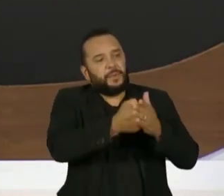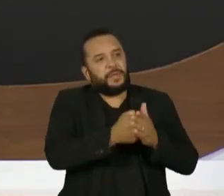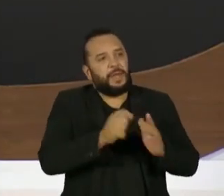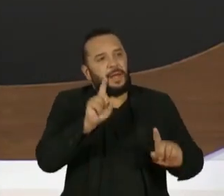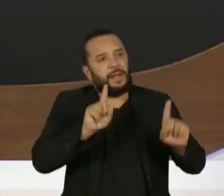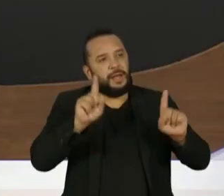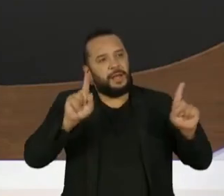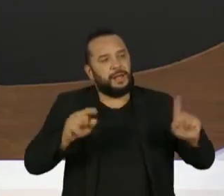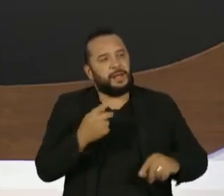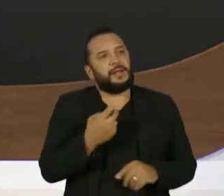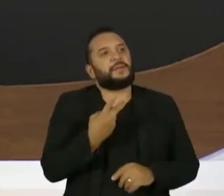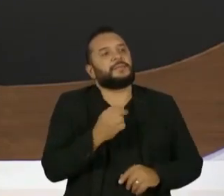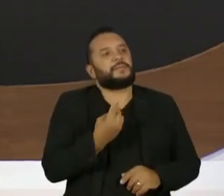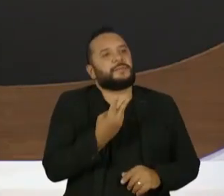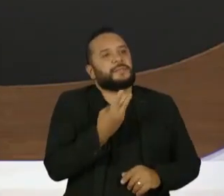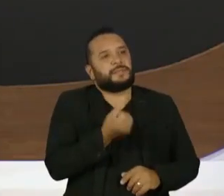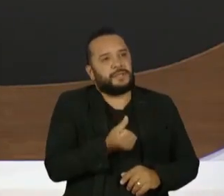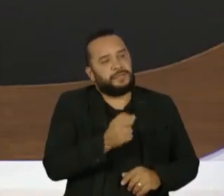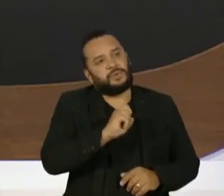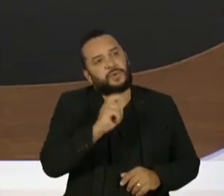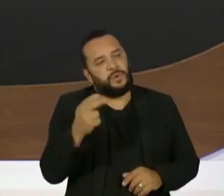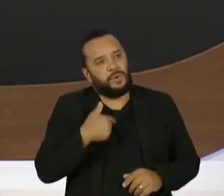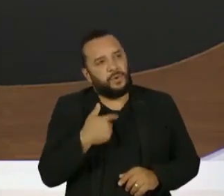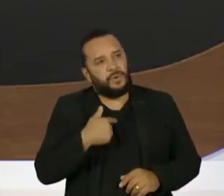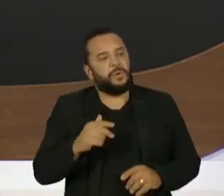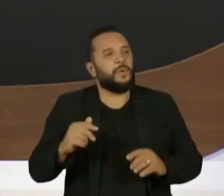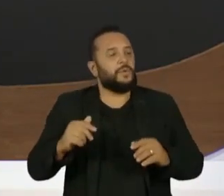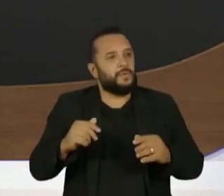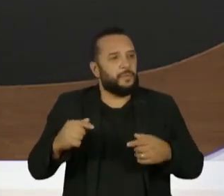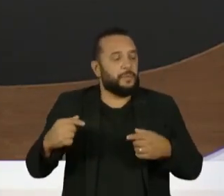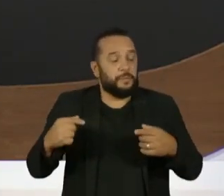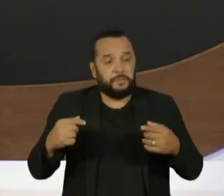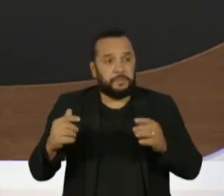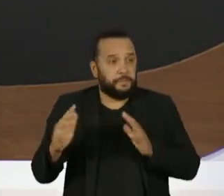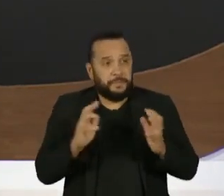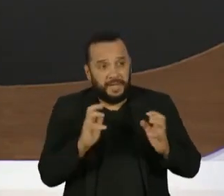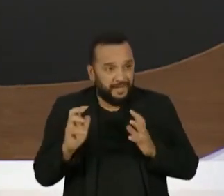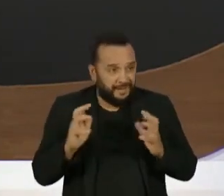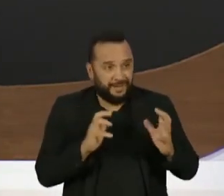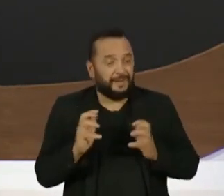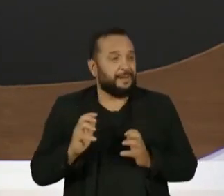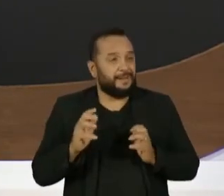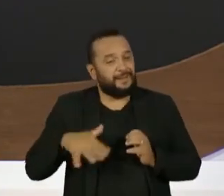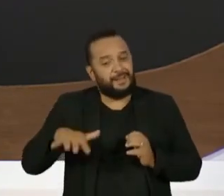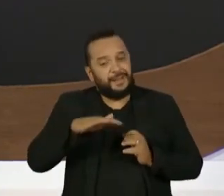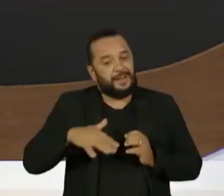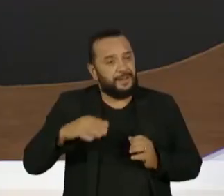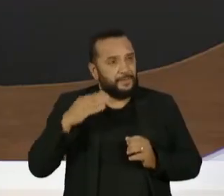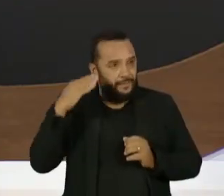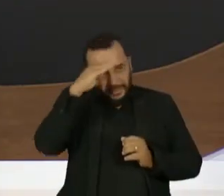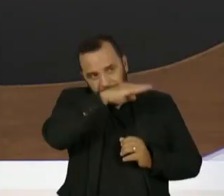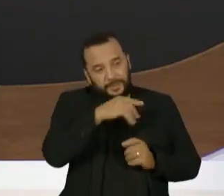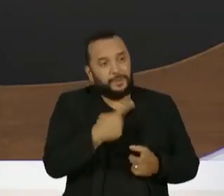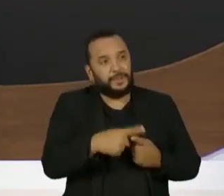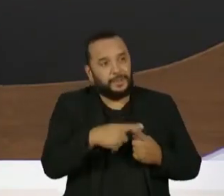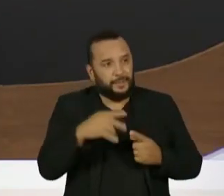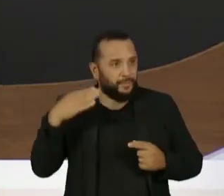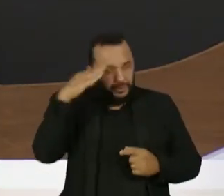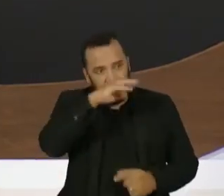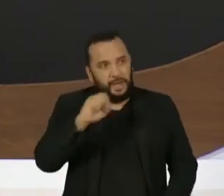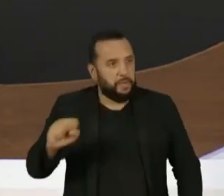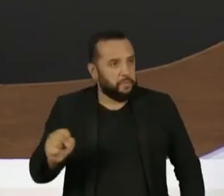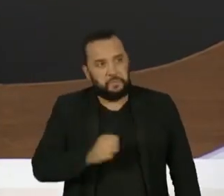de causar uma briga na base bolsonarista? Porque a gente sabe que o Bolsonaro é muito reativo, muito passional a esse tipo de coisa e